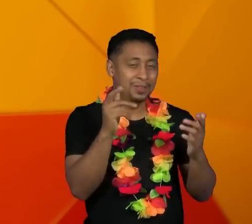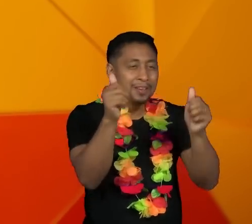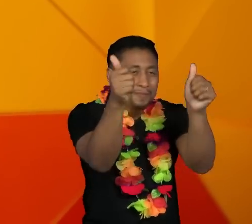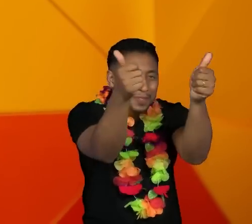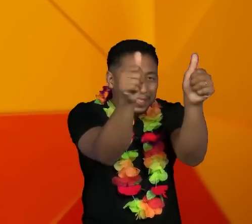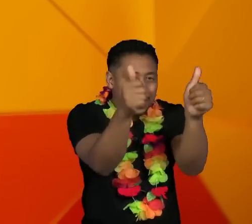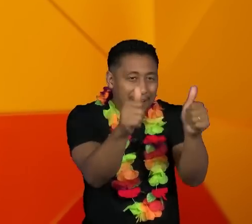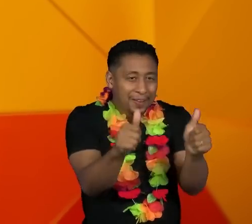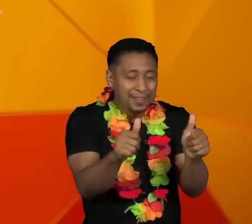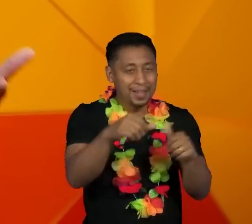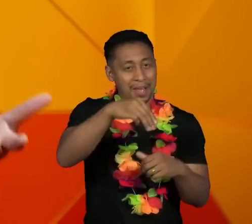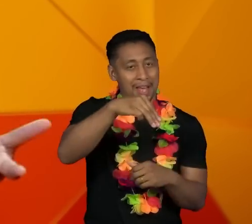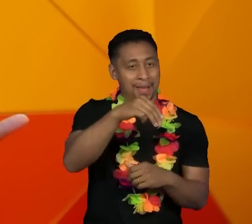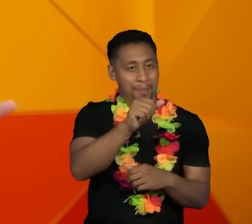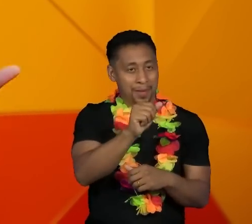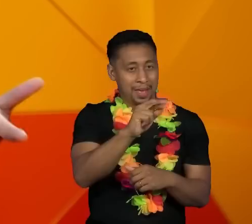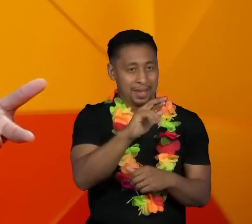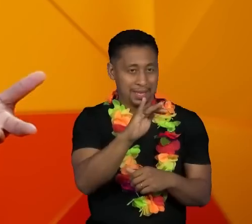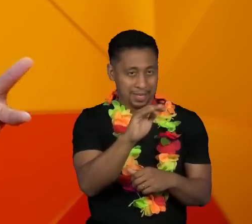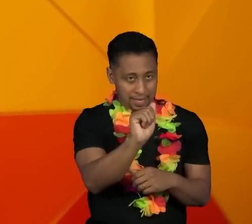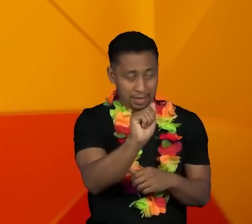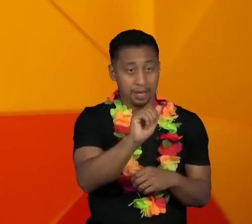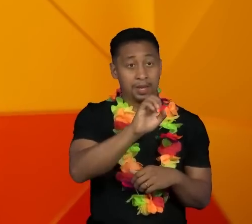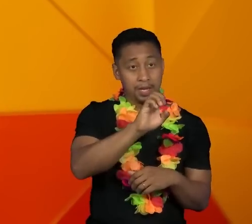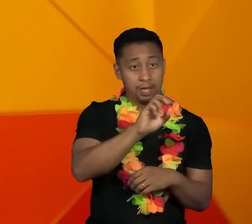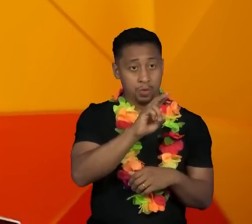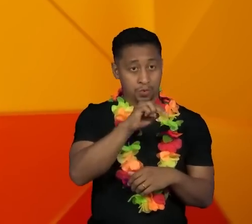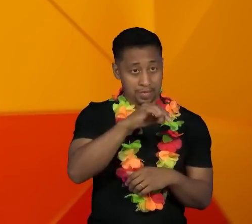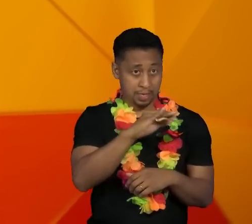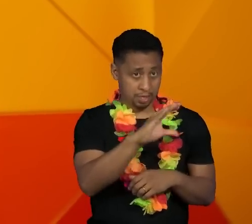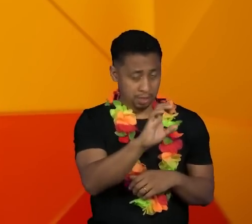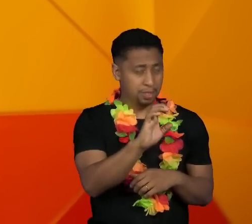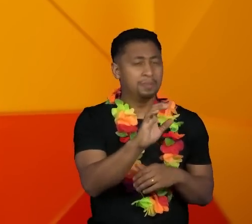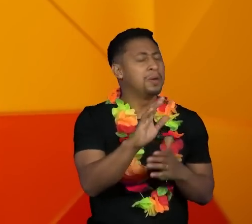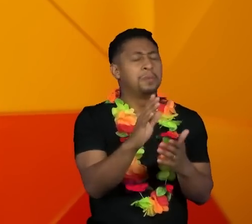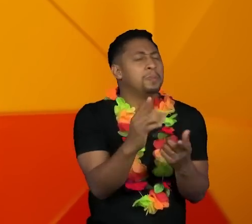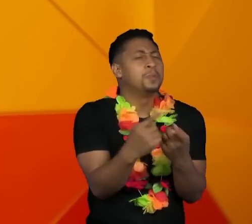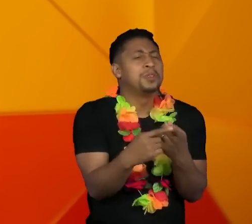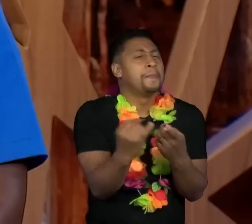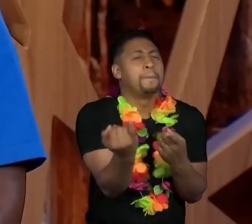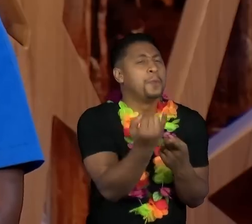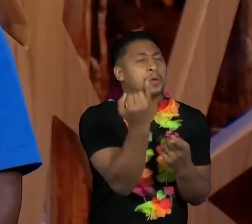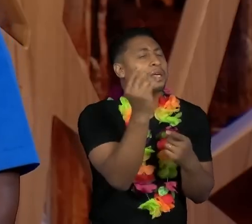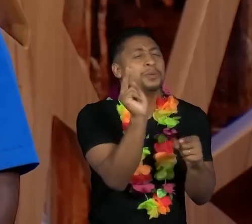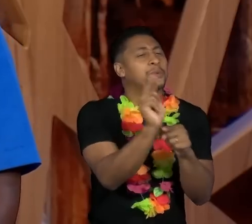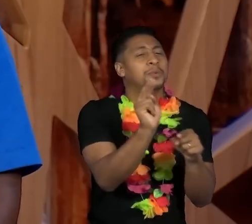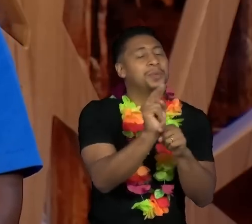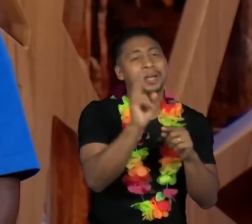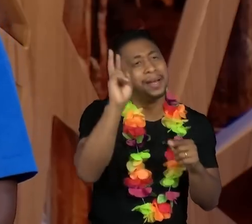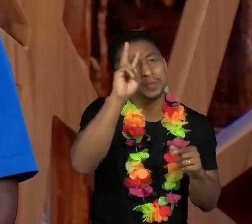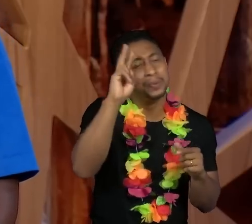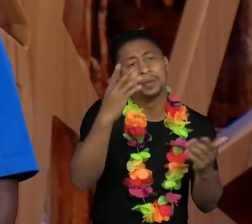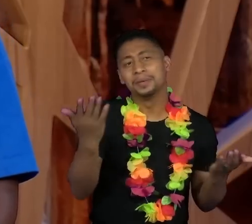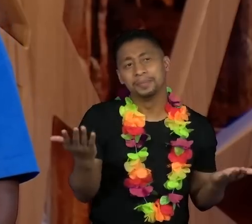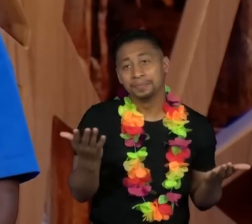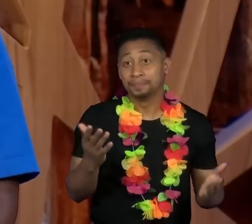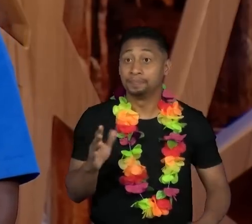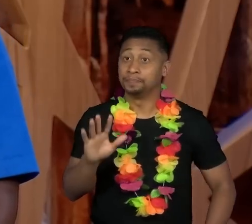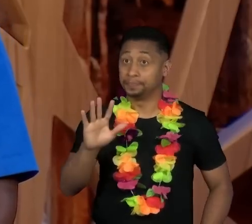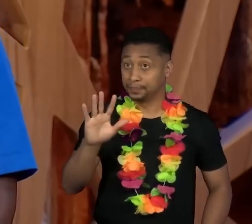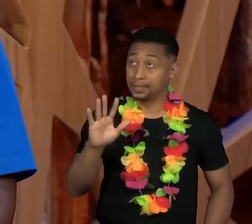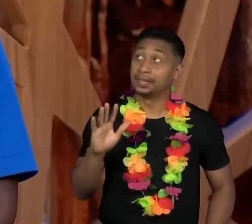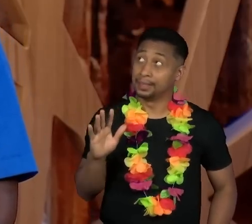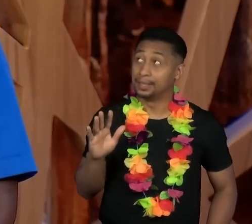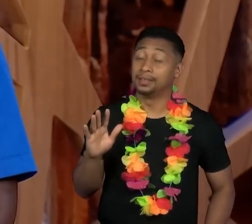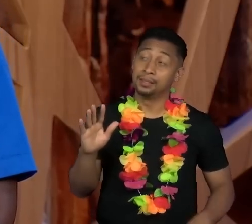Liberdade, mas de que maneira isso é tão importante para que a gente consiga preservar essa história? Pois é, quando a gente fala de tradição, a gente